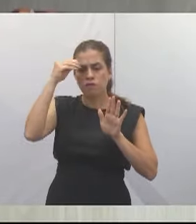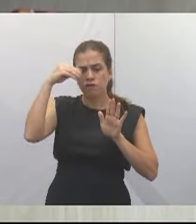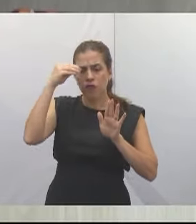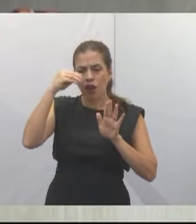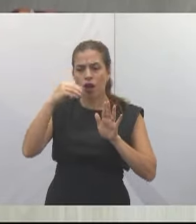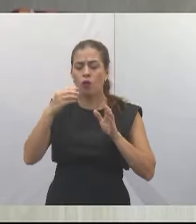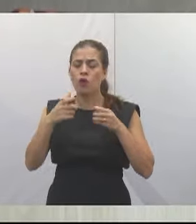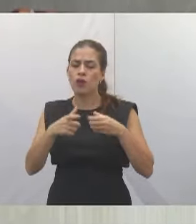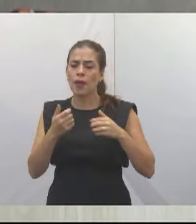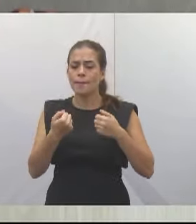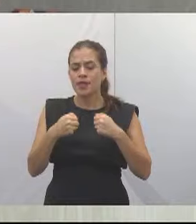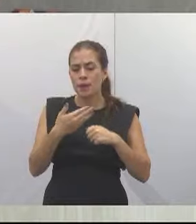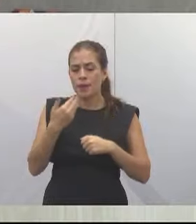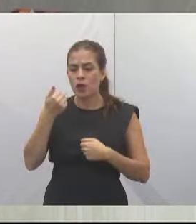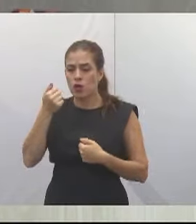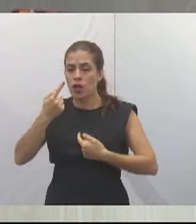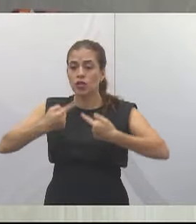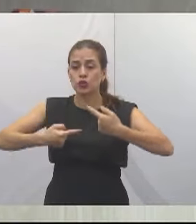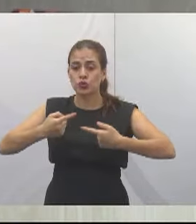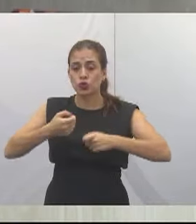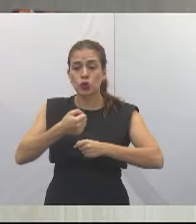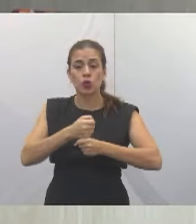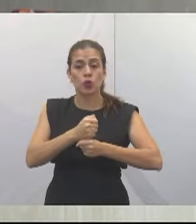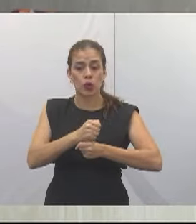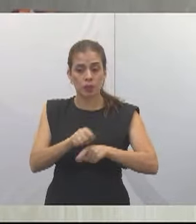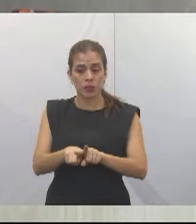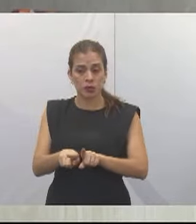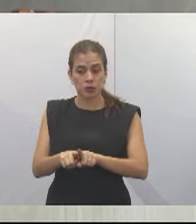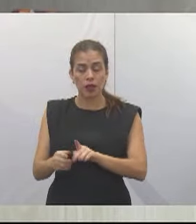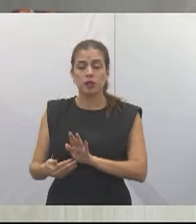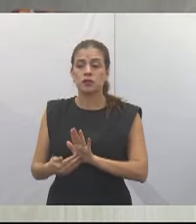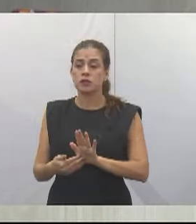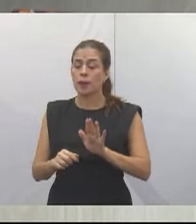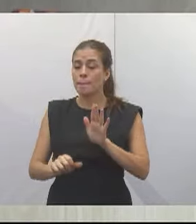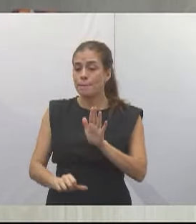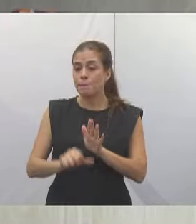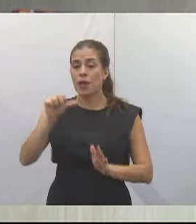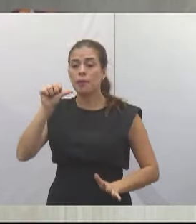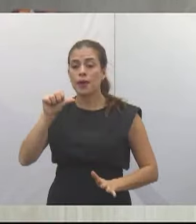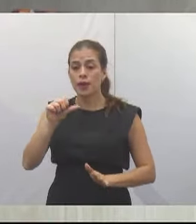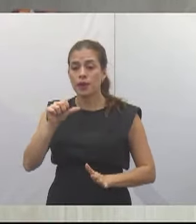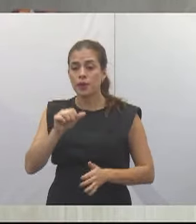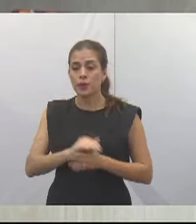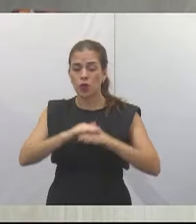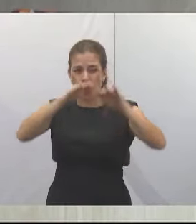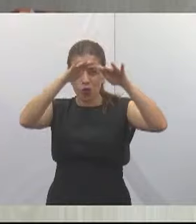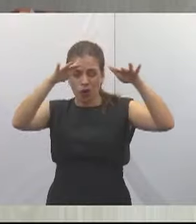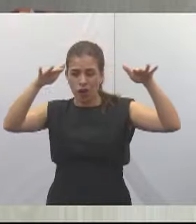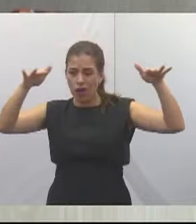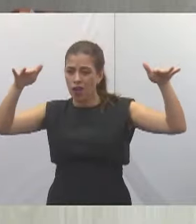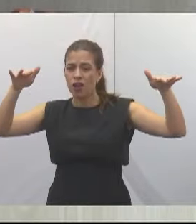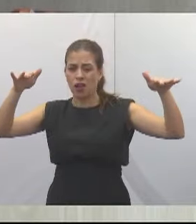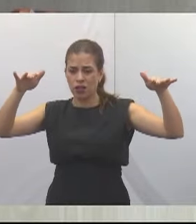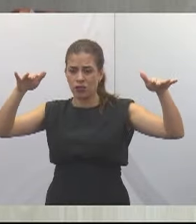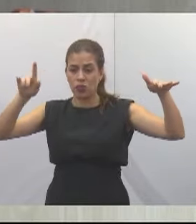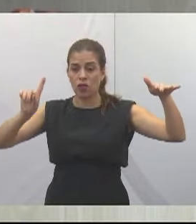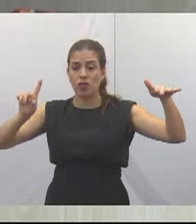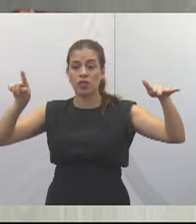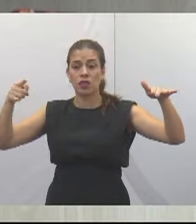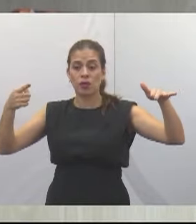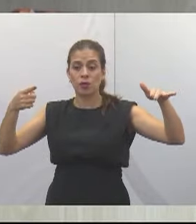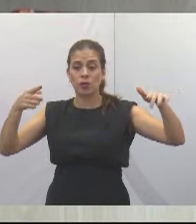unidade. A gente até discutiu em relação à obra, né? Que, primeiramente, é o telhado, como a gente falou, e depois a